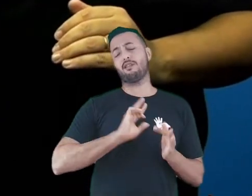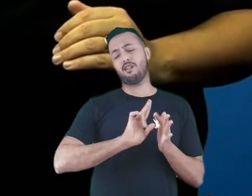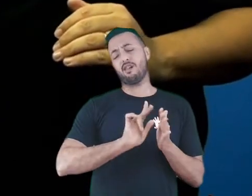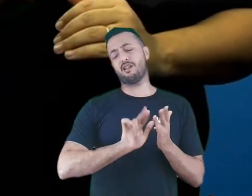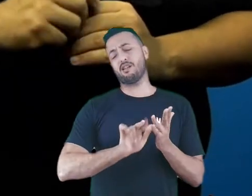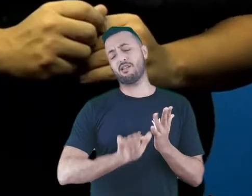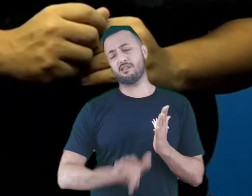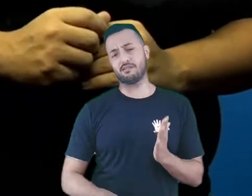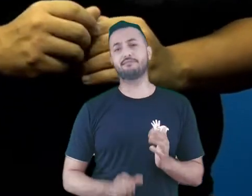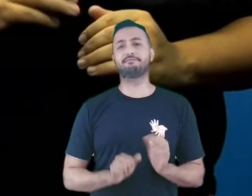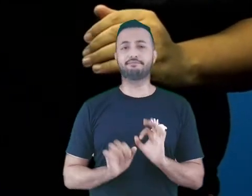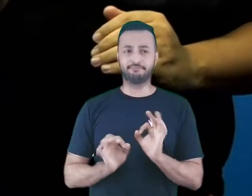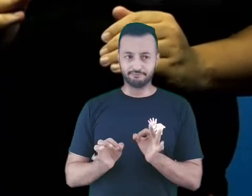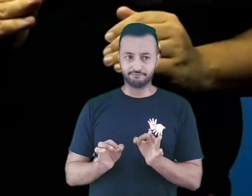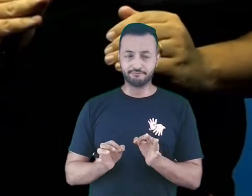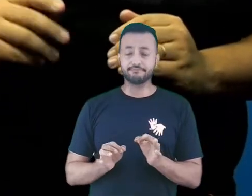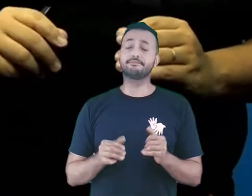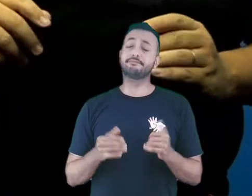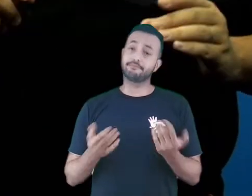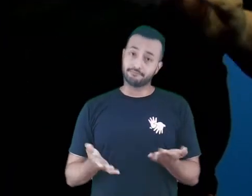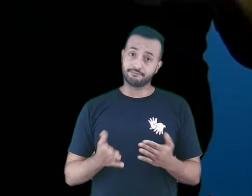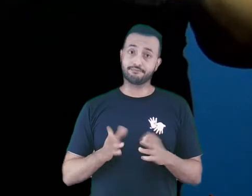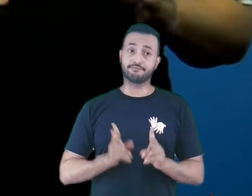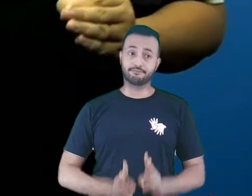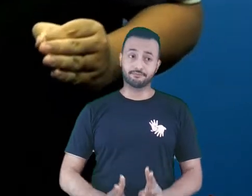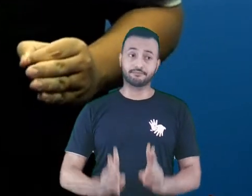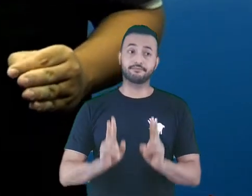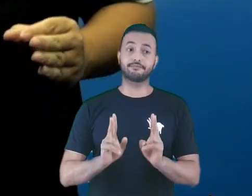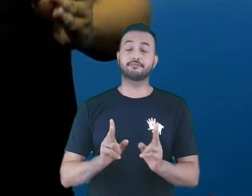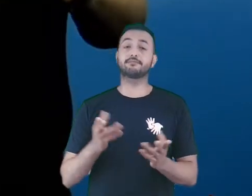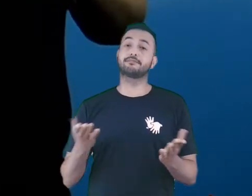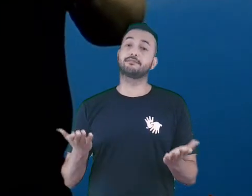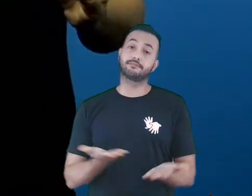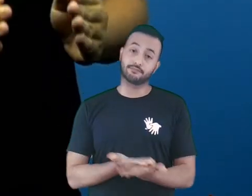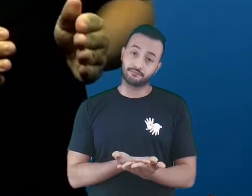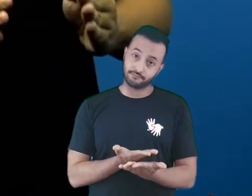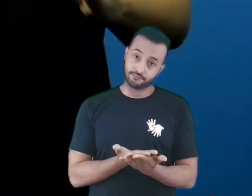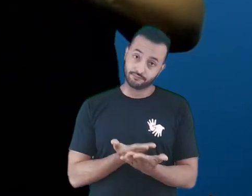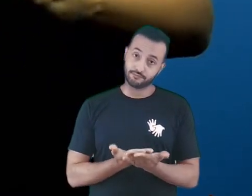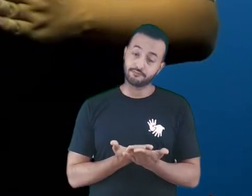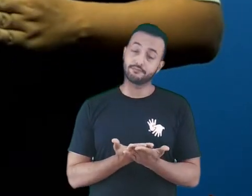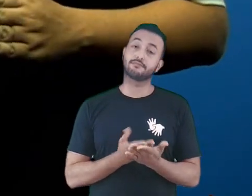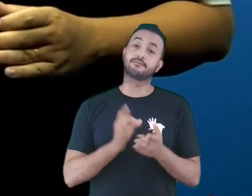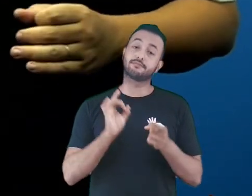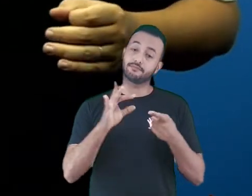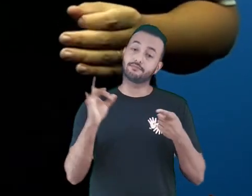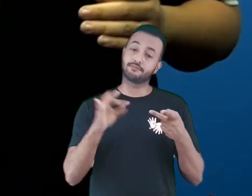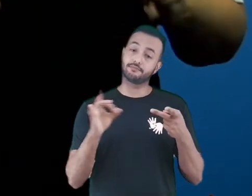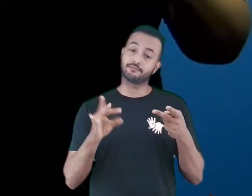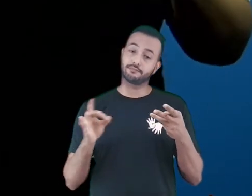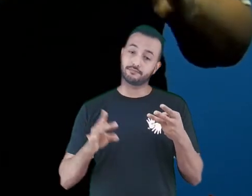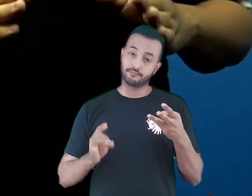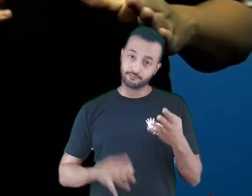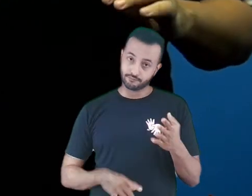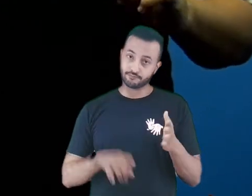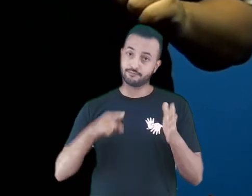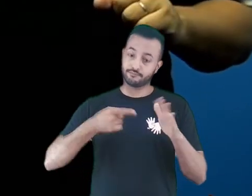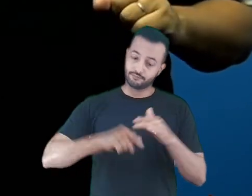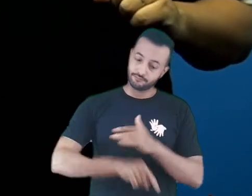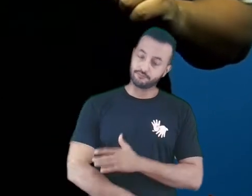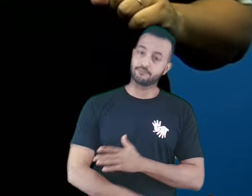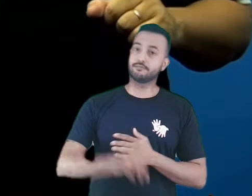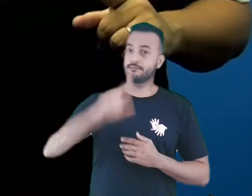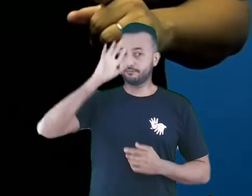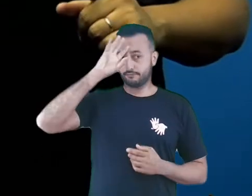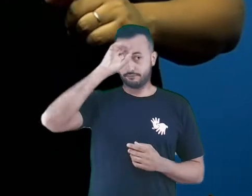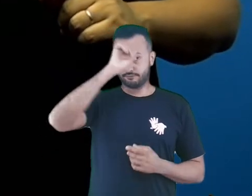vários tipos, tá bom? Partindo disso, vamos estudar tipo a tipo para a gente conseguir